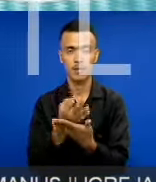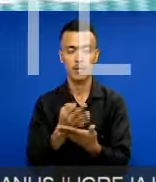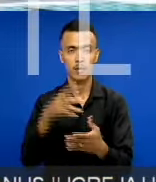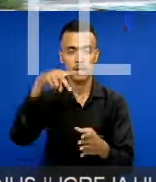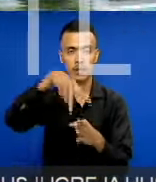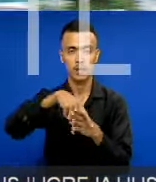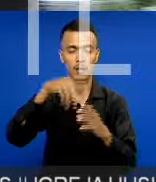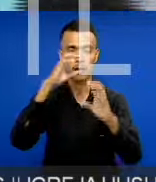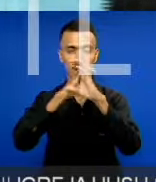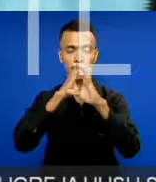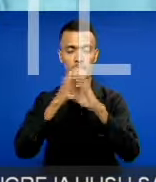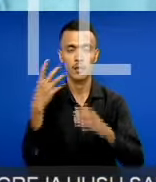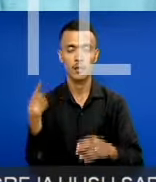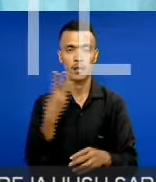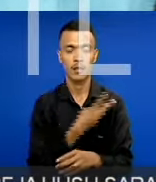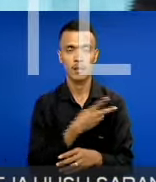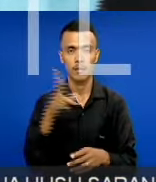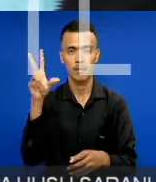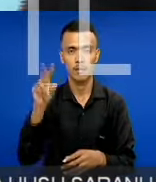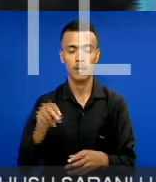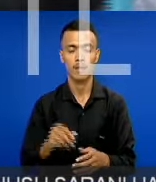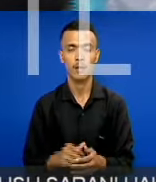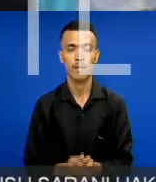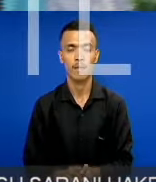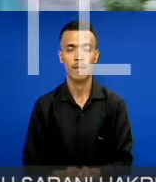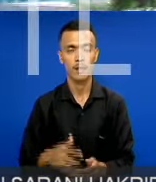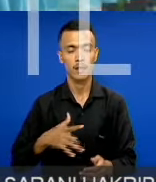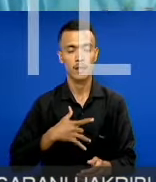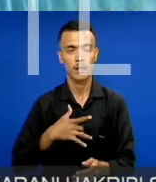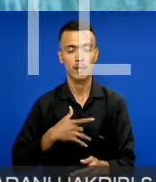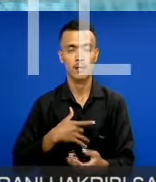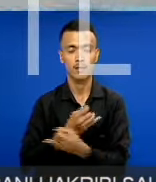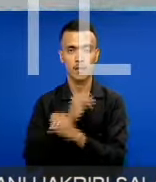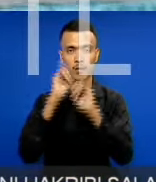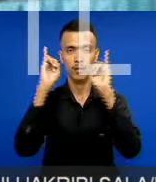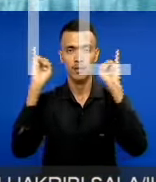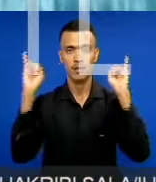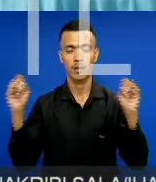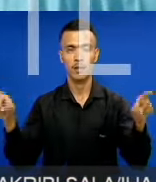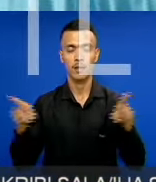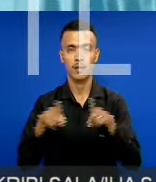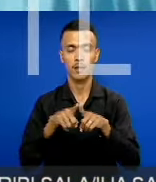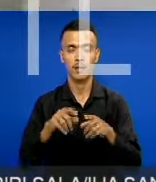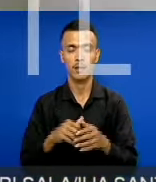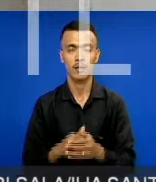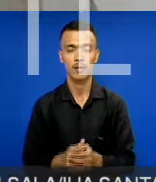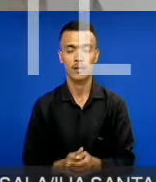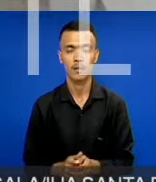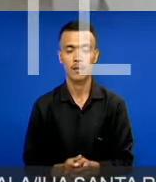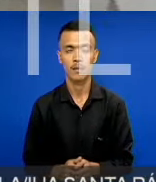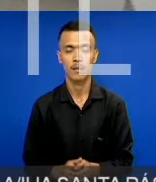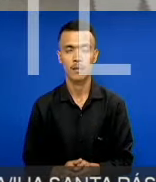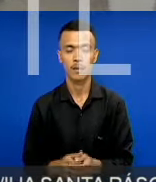kereta, Amilet kutada. Nebe, sindi ukuangu. Nebe, bandera, batinaya duwe. Ida nebe